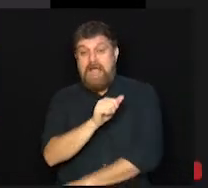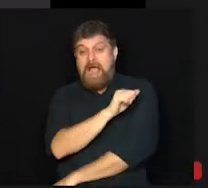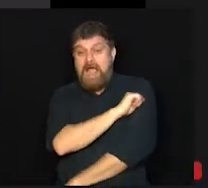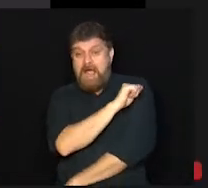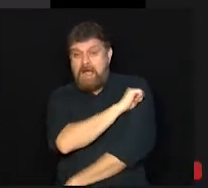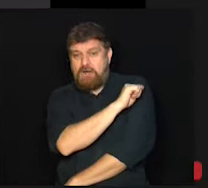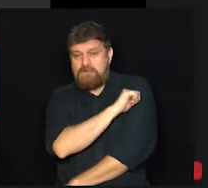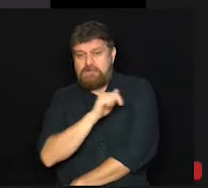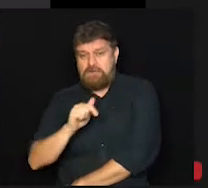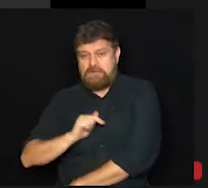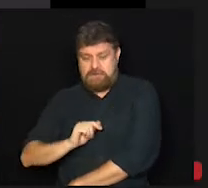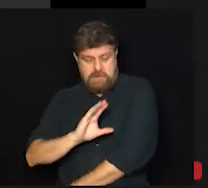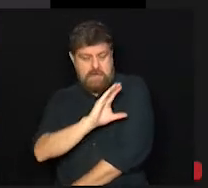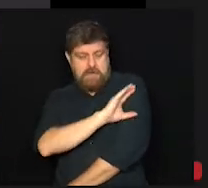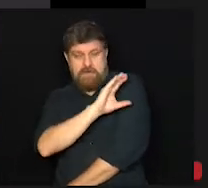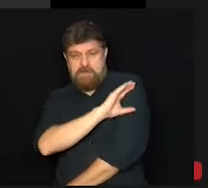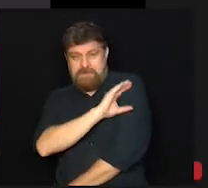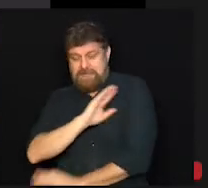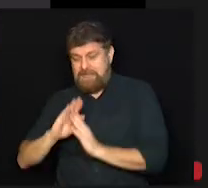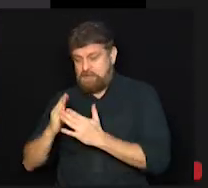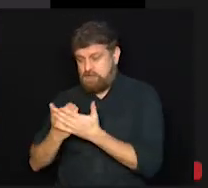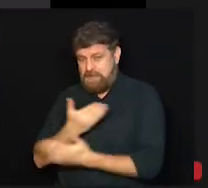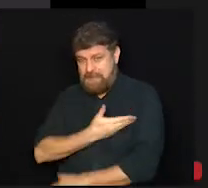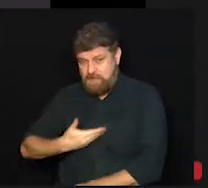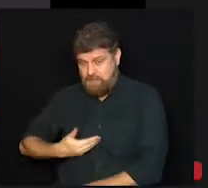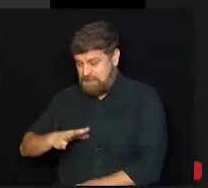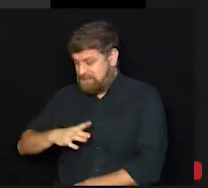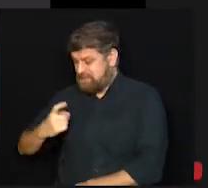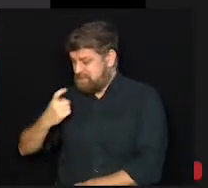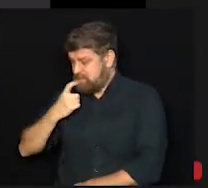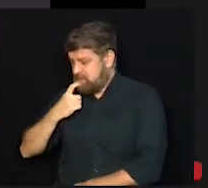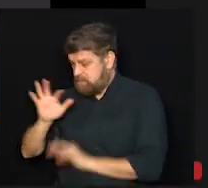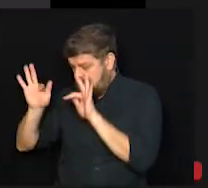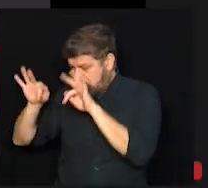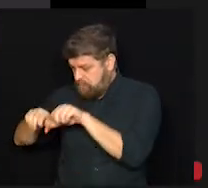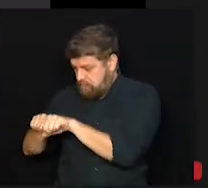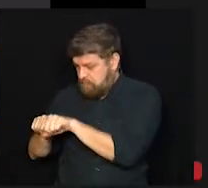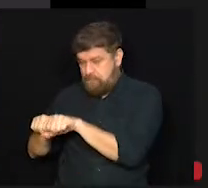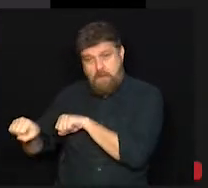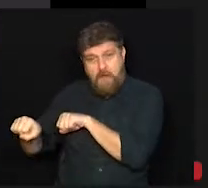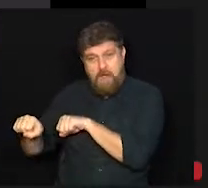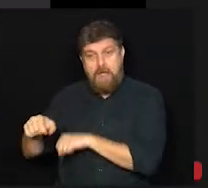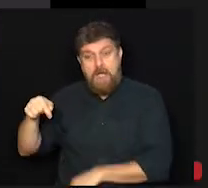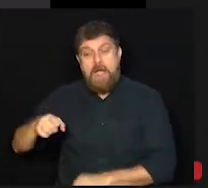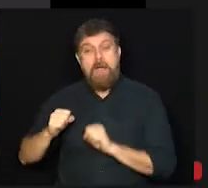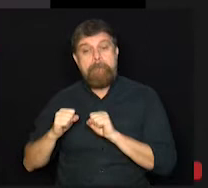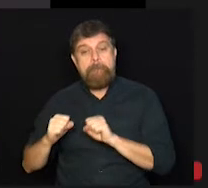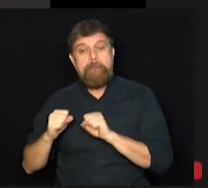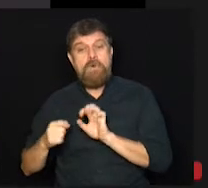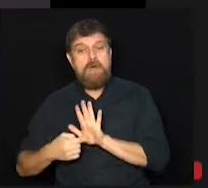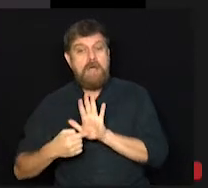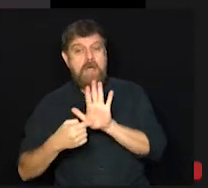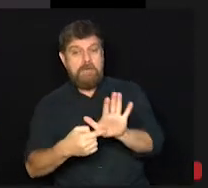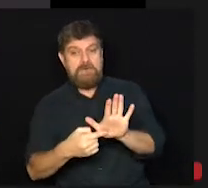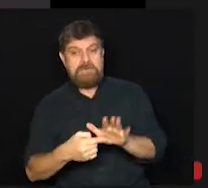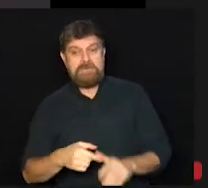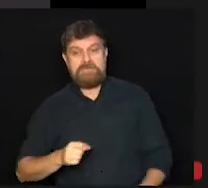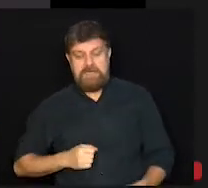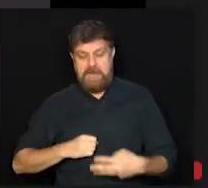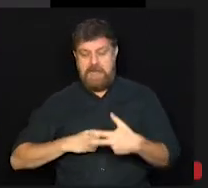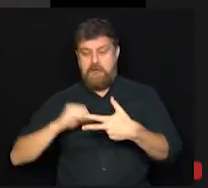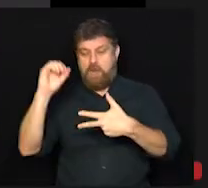que terminam o ensino médio em escolas públicas de Campinas, eles podem apresentar sua nota do